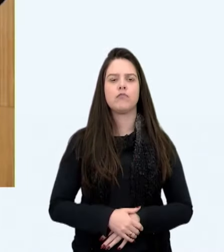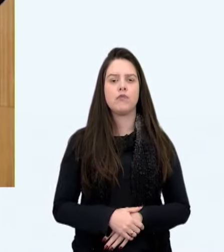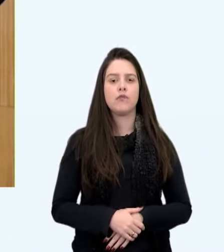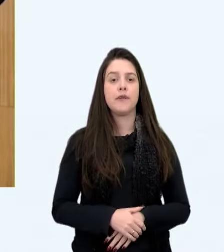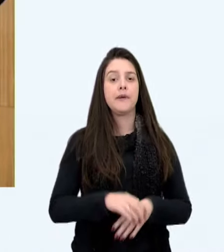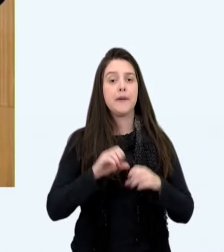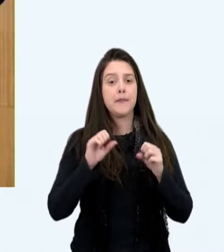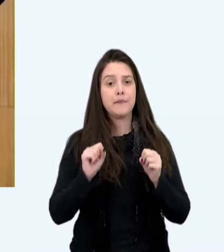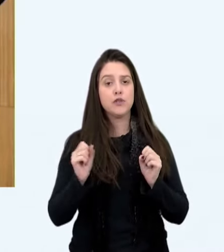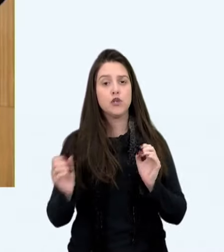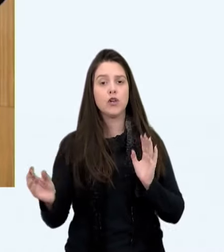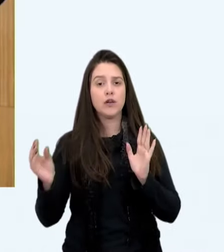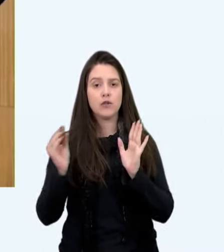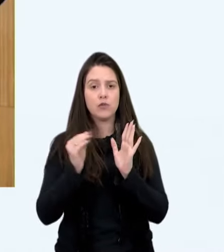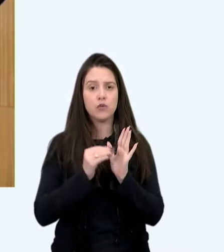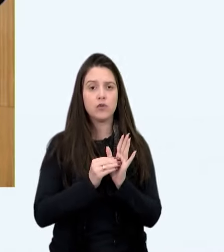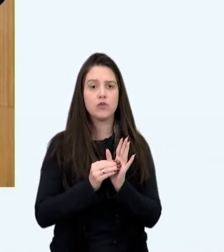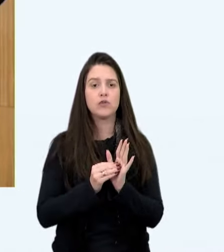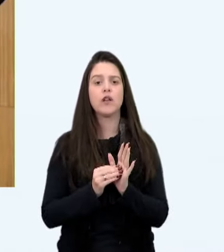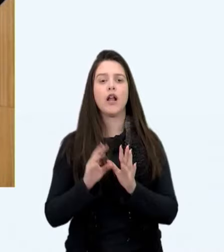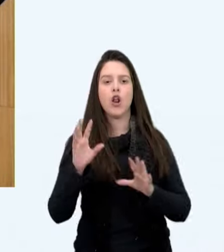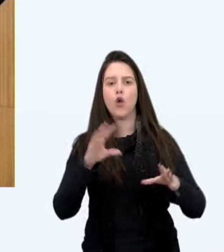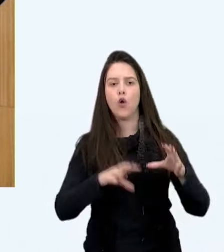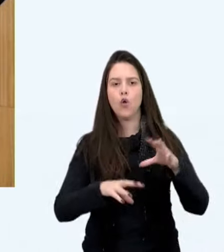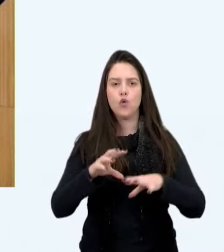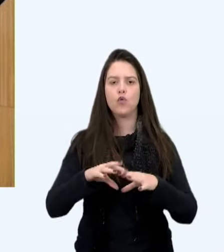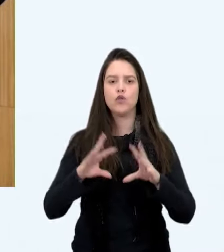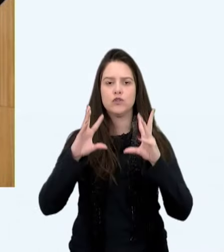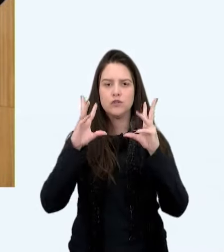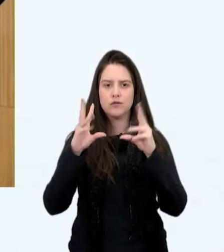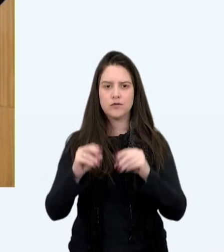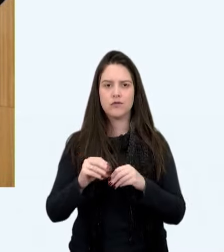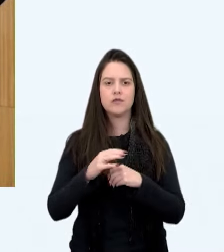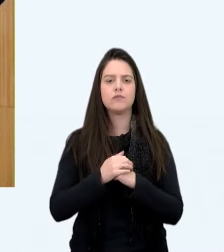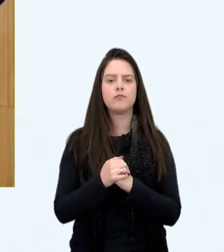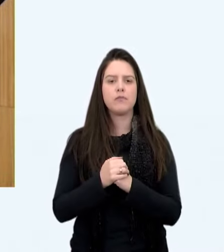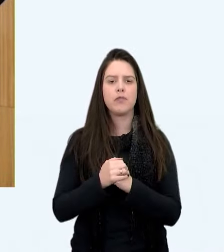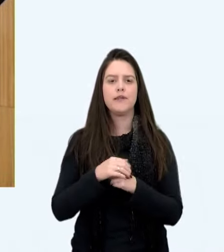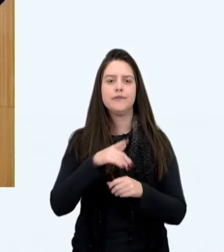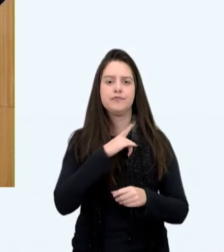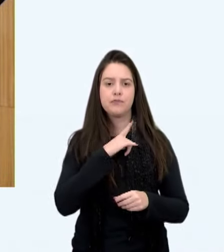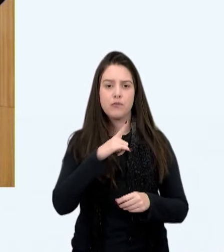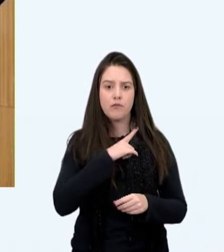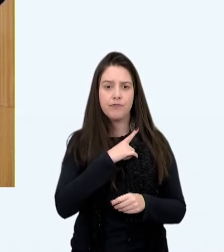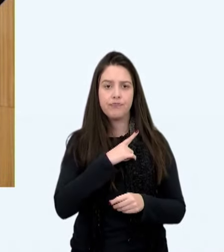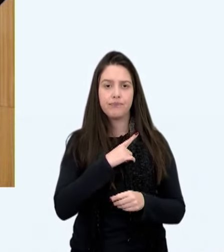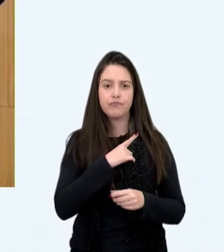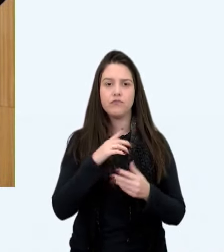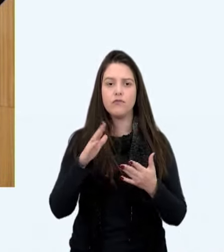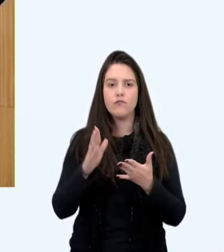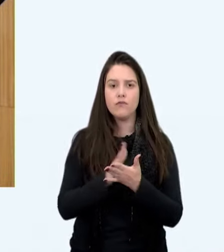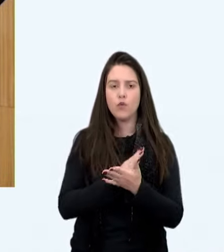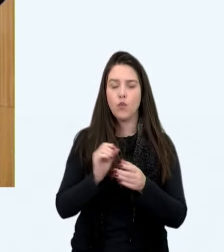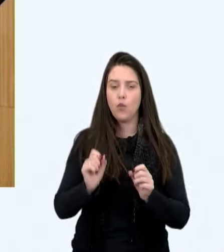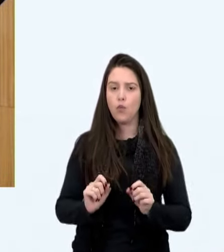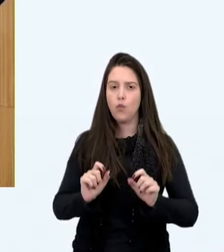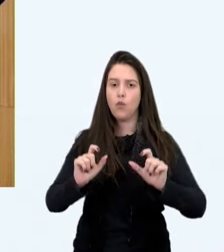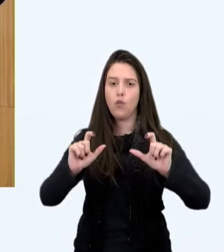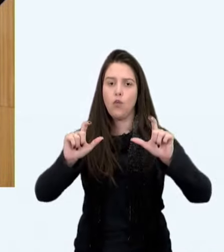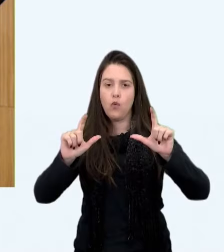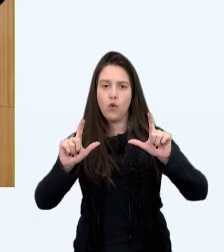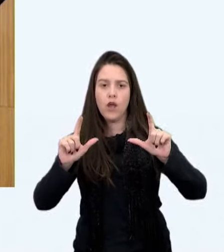colocou aqui, né? Então fica esse acúmulo de glicose no sangue. Seria então o famoso aumento da glicose, que é